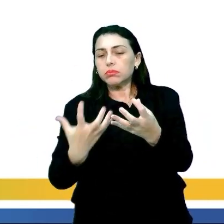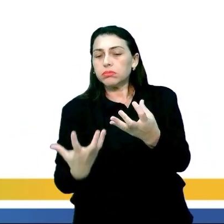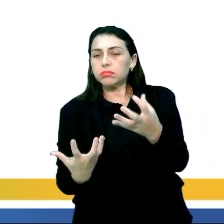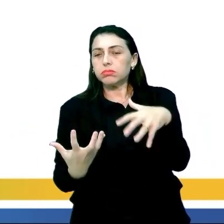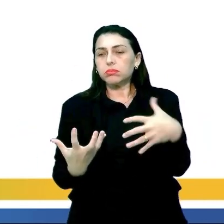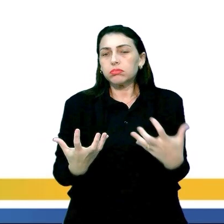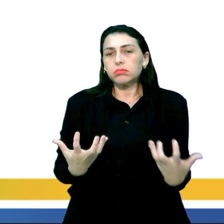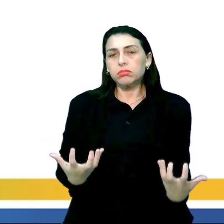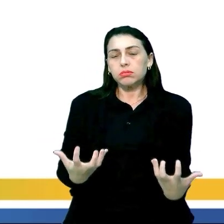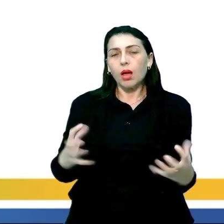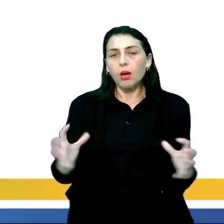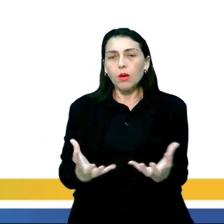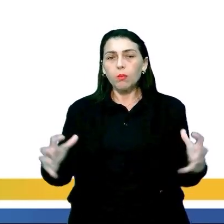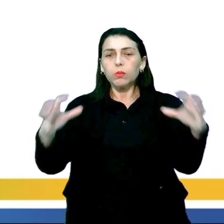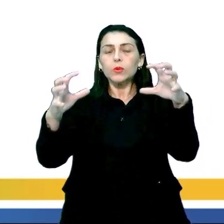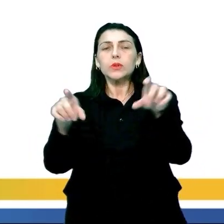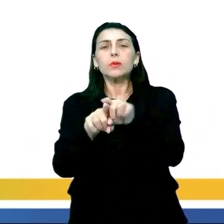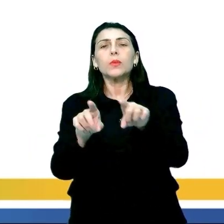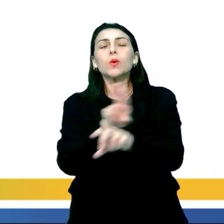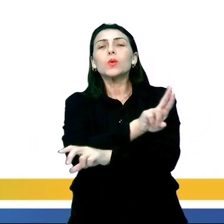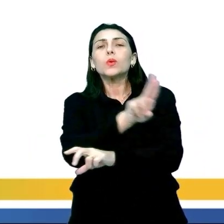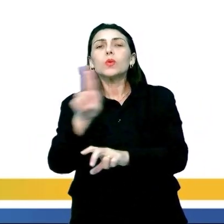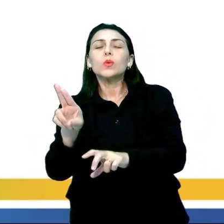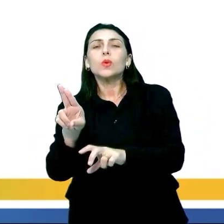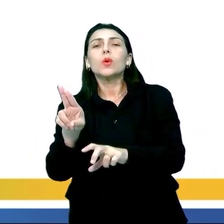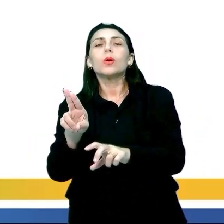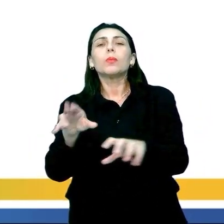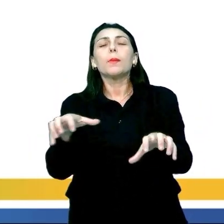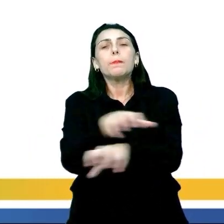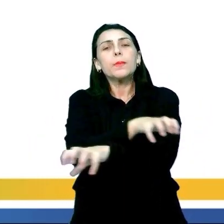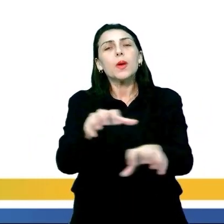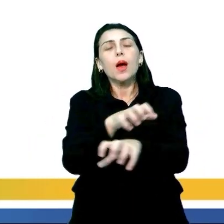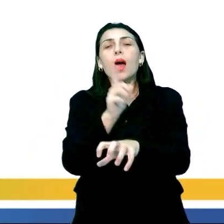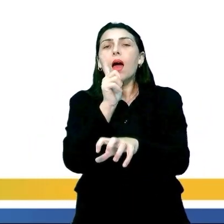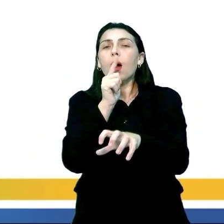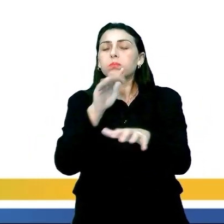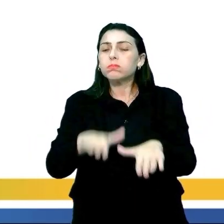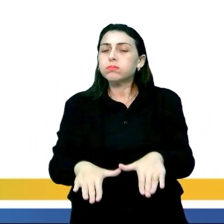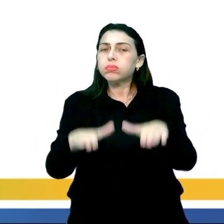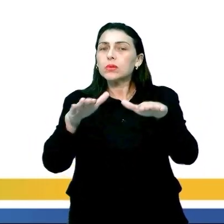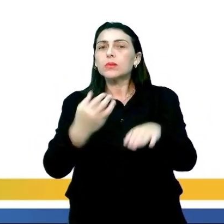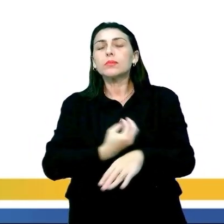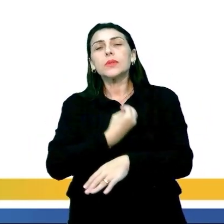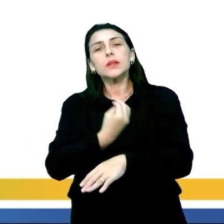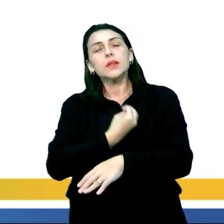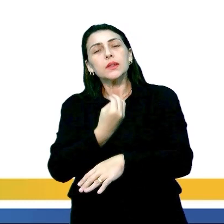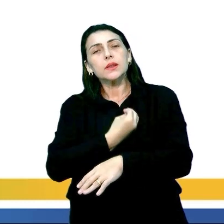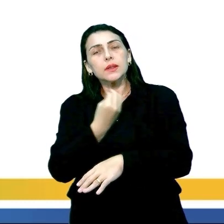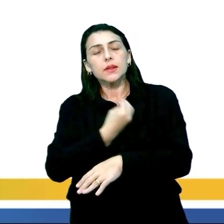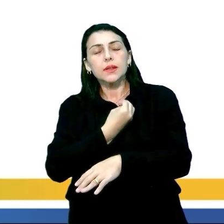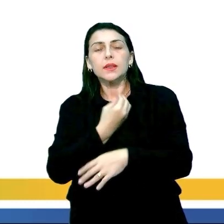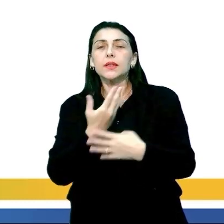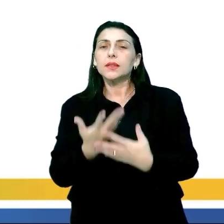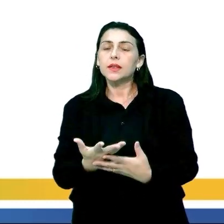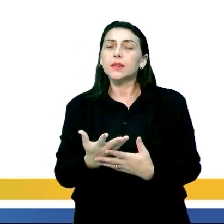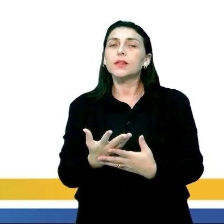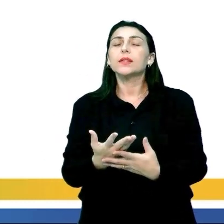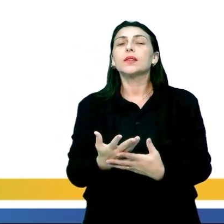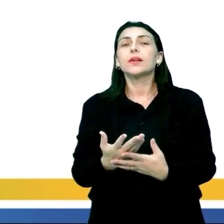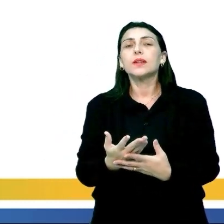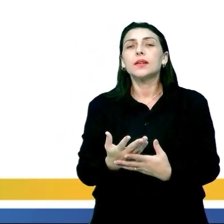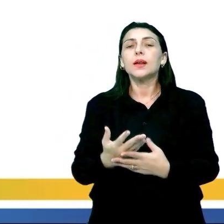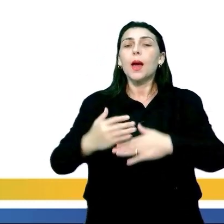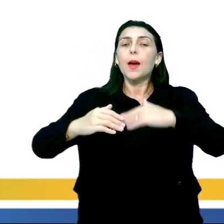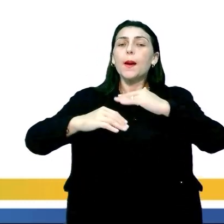e arbustos. O nome desse bioma remete às regiões alagadiças presentes, ou seja, os